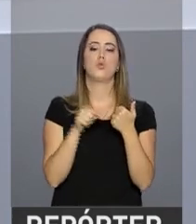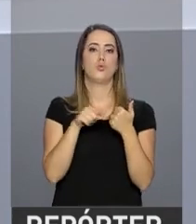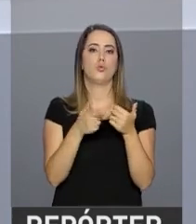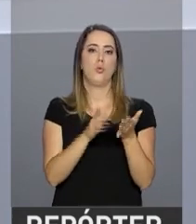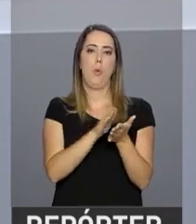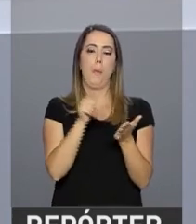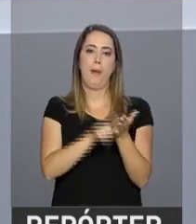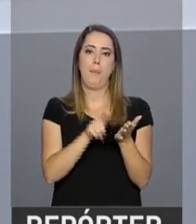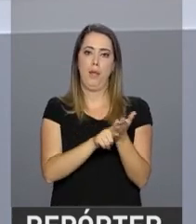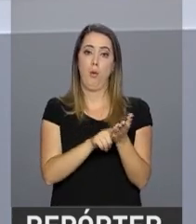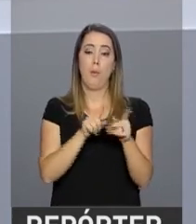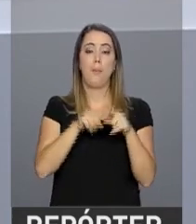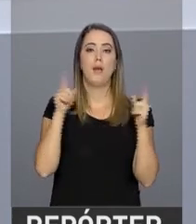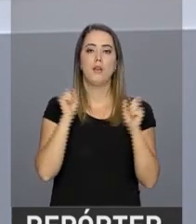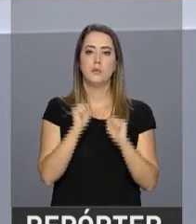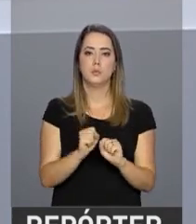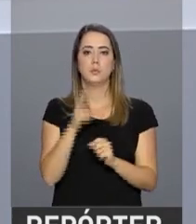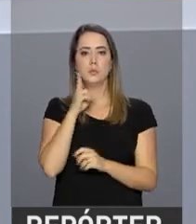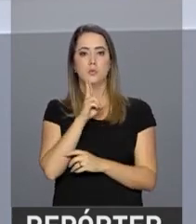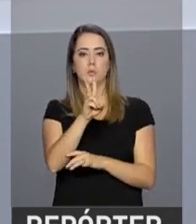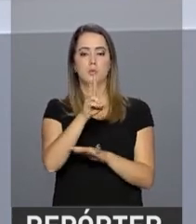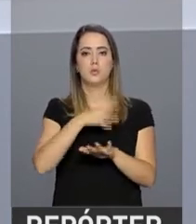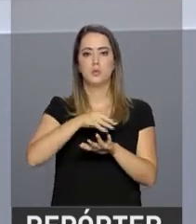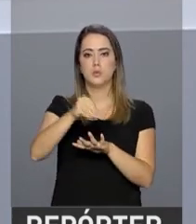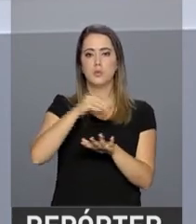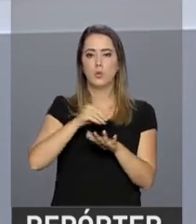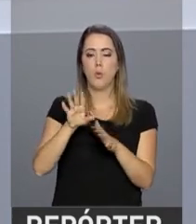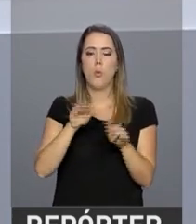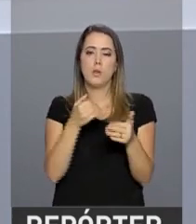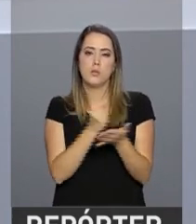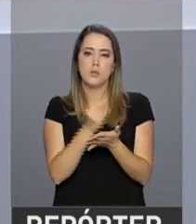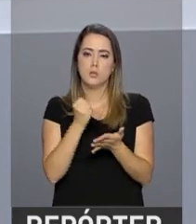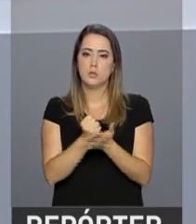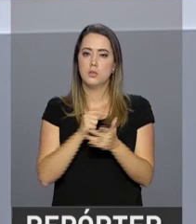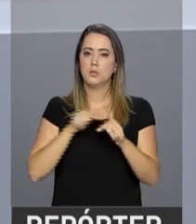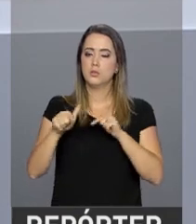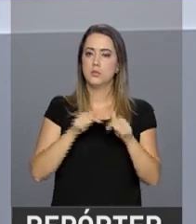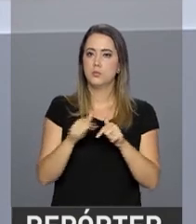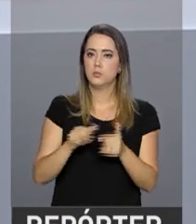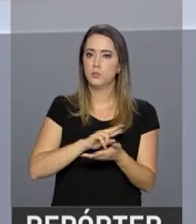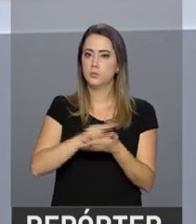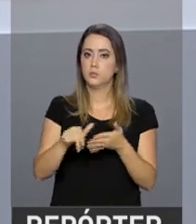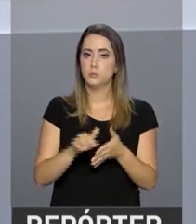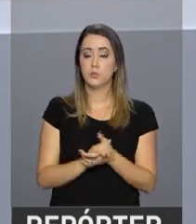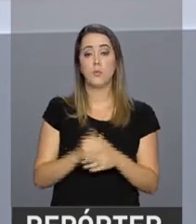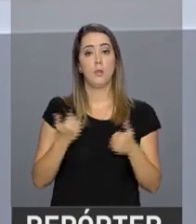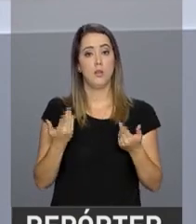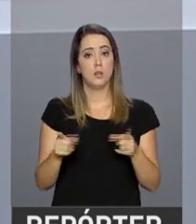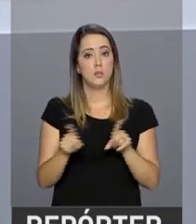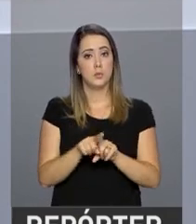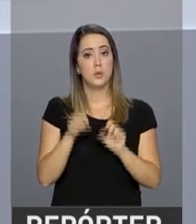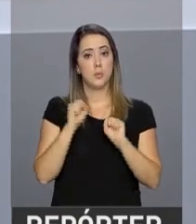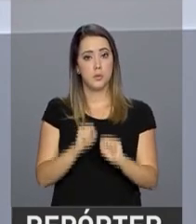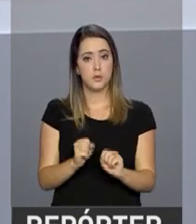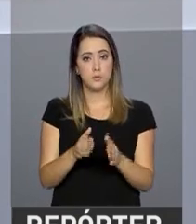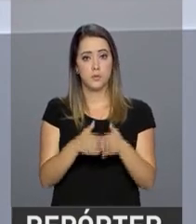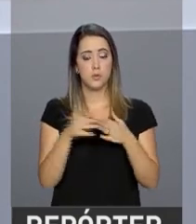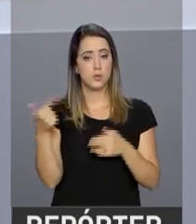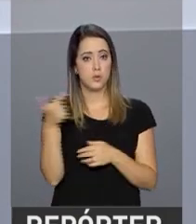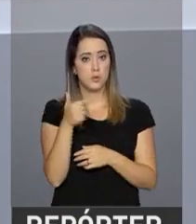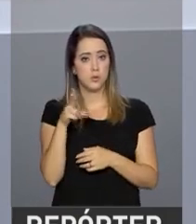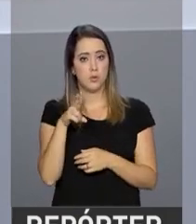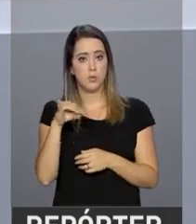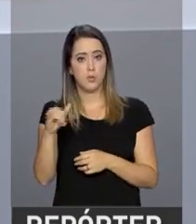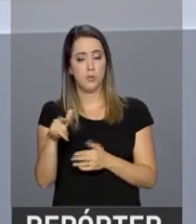física mas permite consultar informações como os contratos de trabalho e os registros profissionais e por ela também é possível pedir a segunda